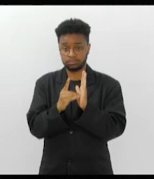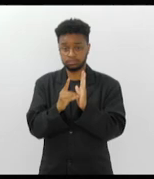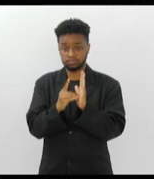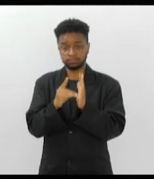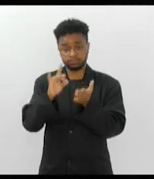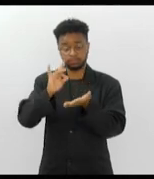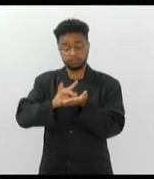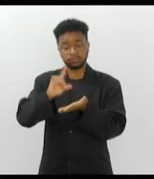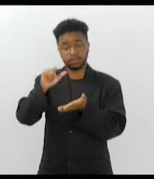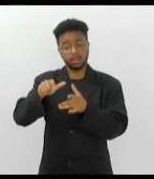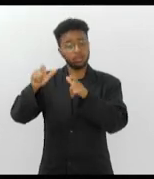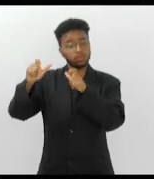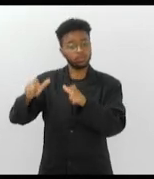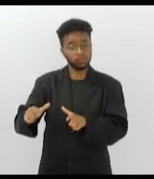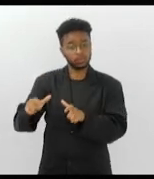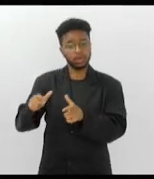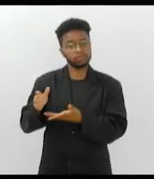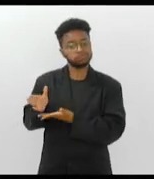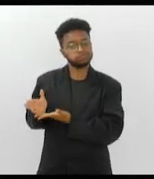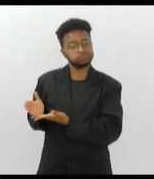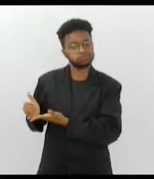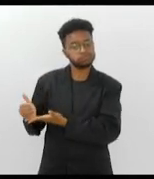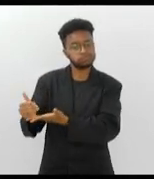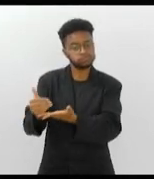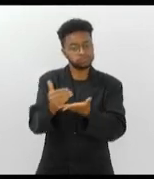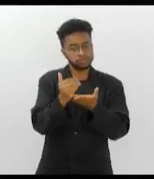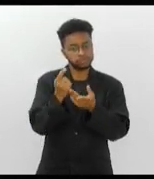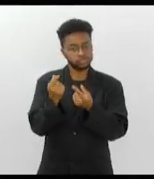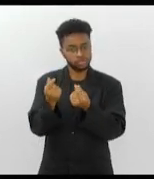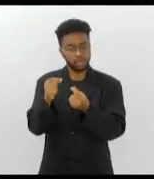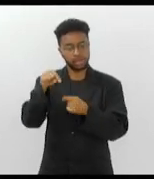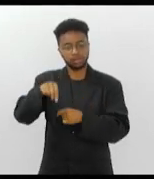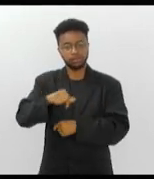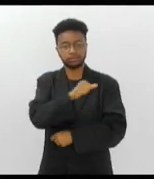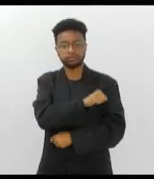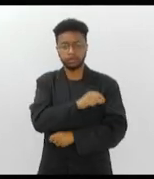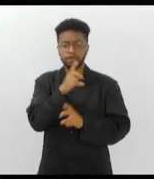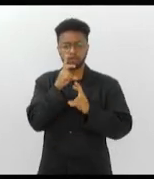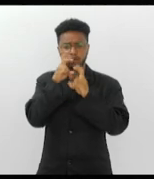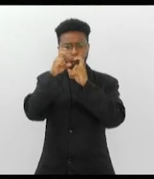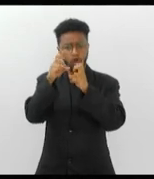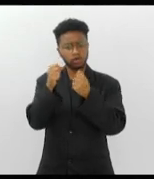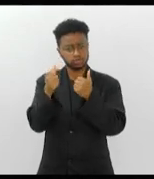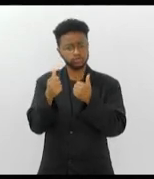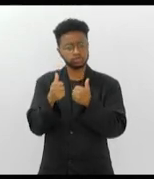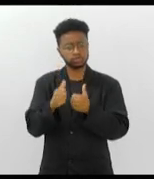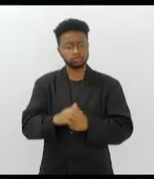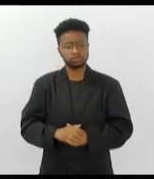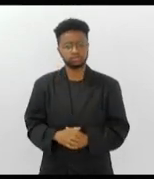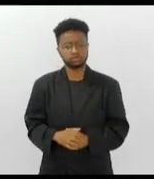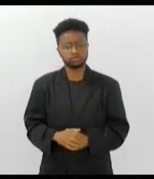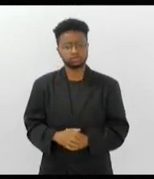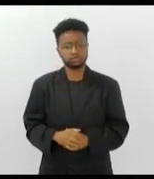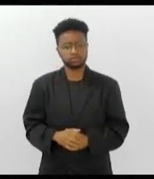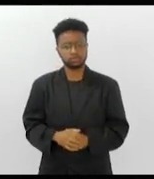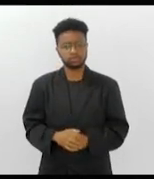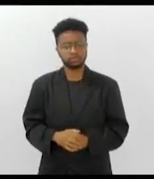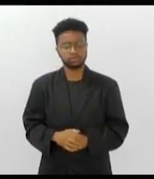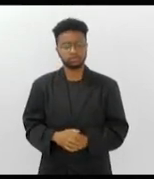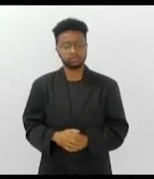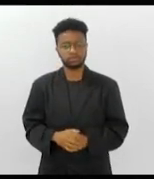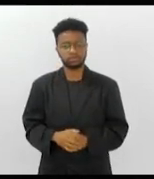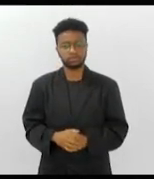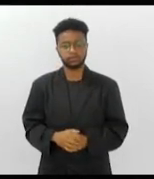órgão arrecadatório do Estado muito forte. E sempre